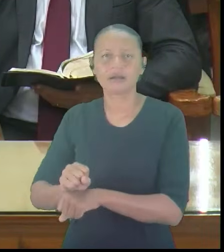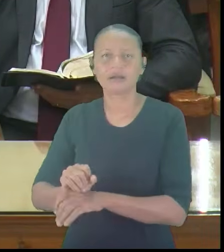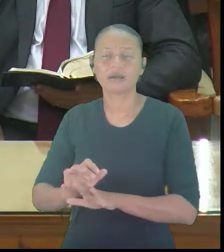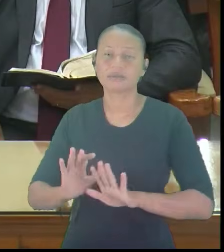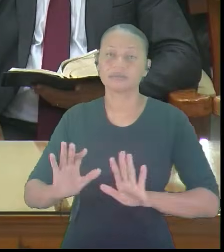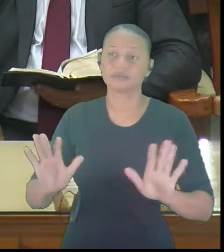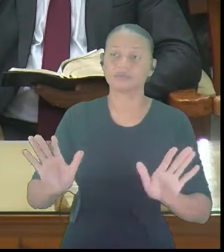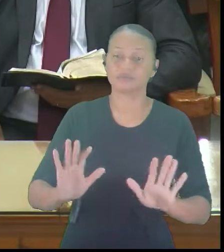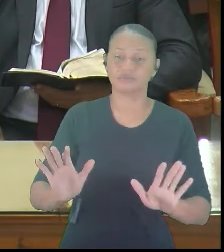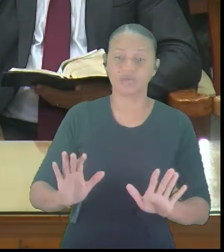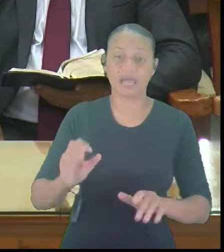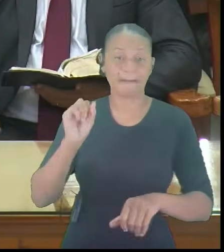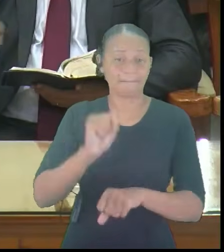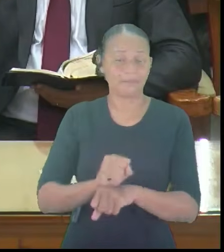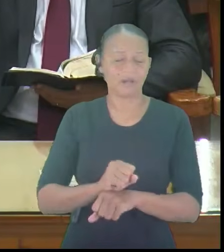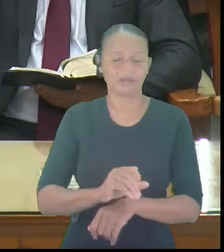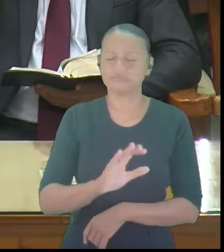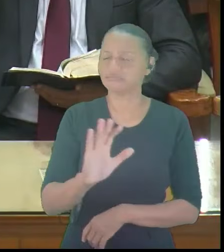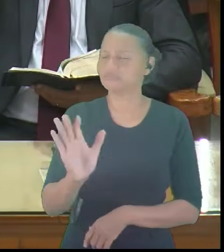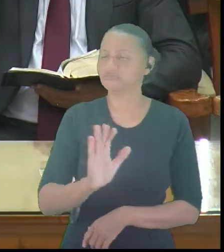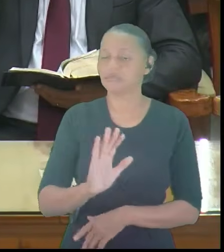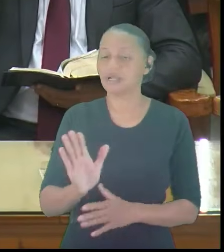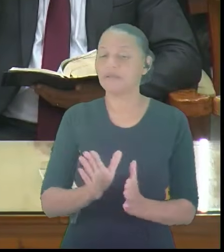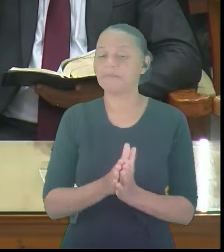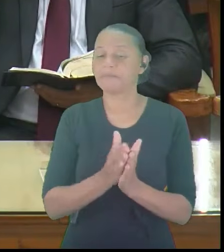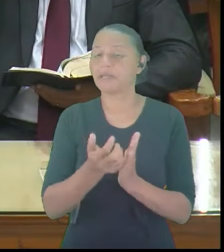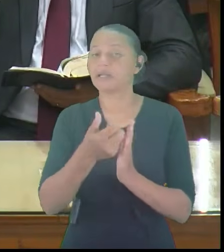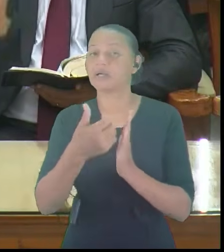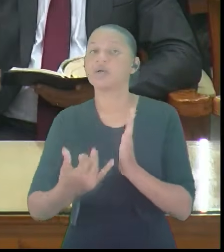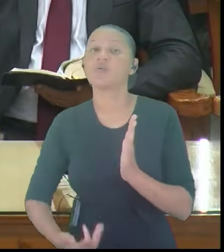que cessou. A Bíblia diz que o